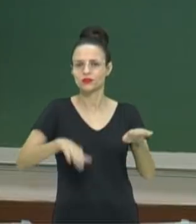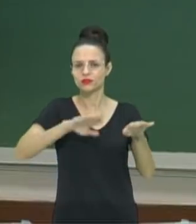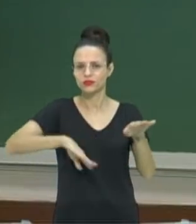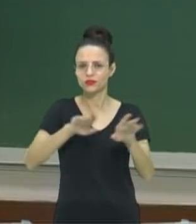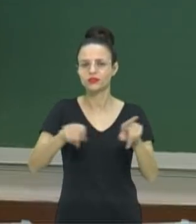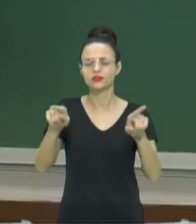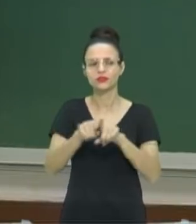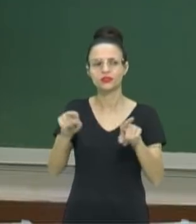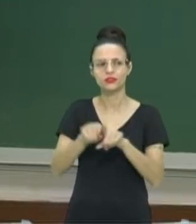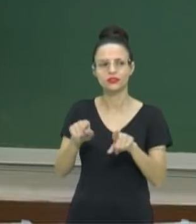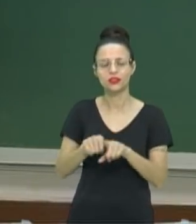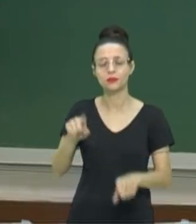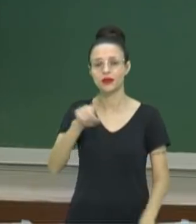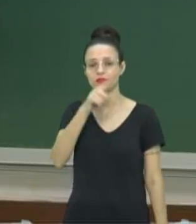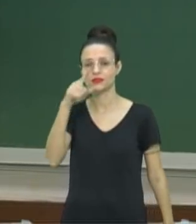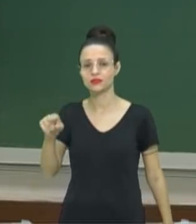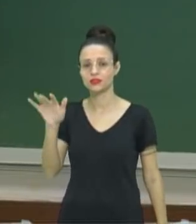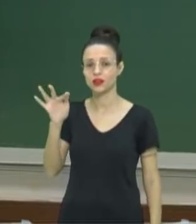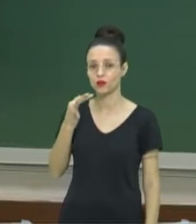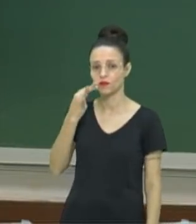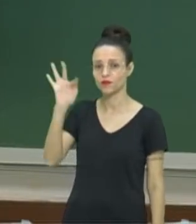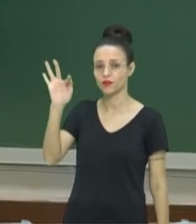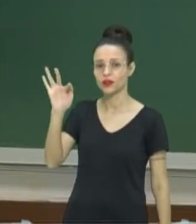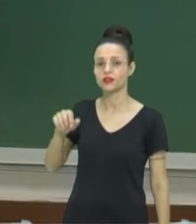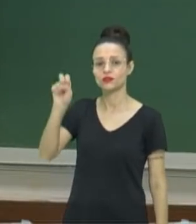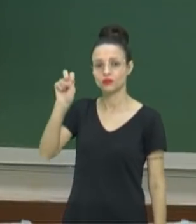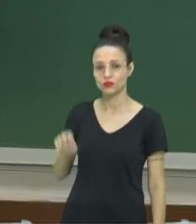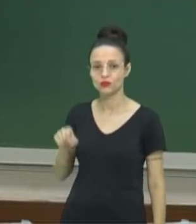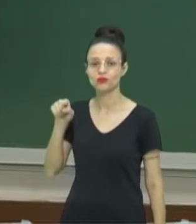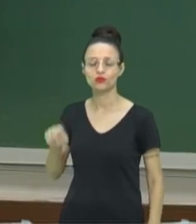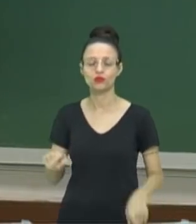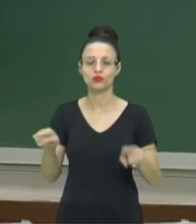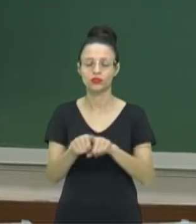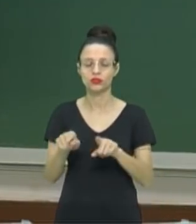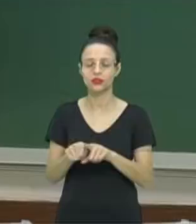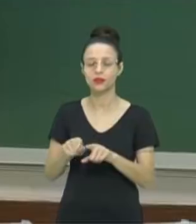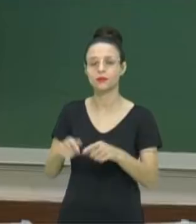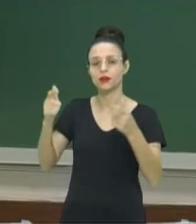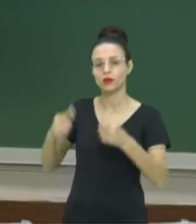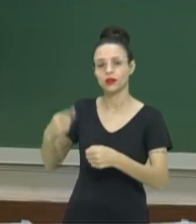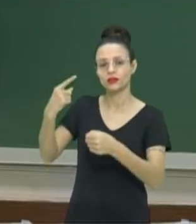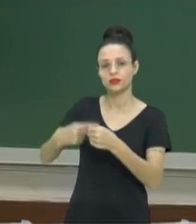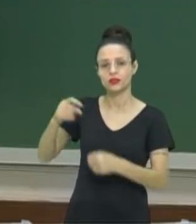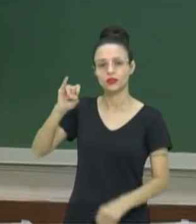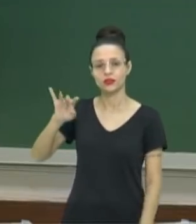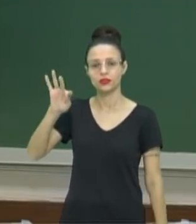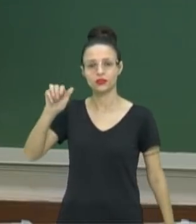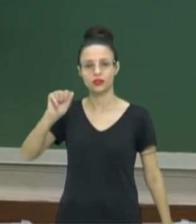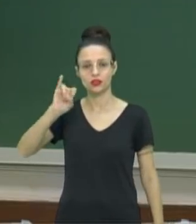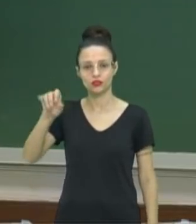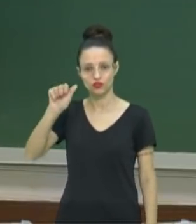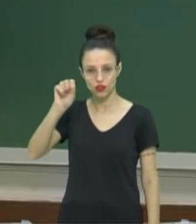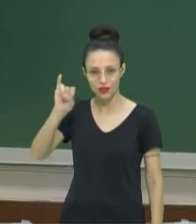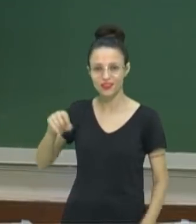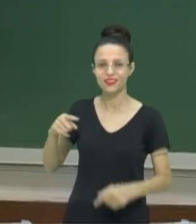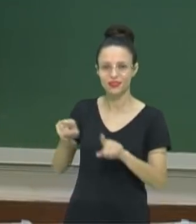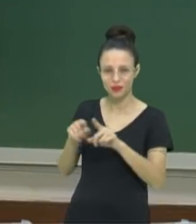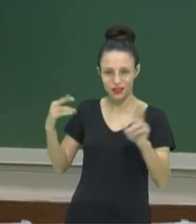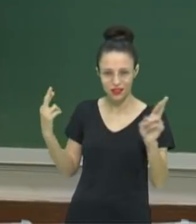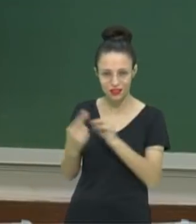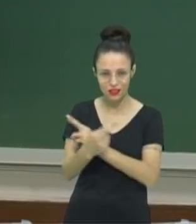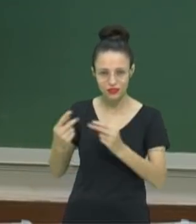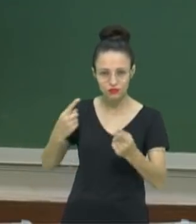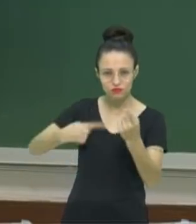São Francisco do Sul e de Itajaí, que são importantes portos para escoar toda essa produção. Então, lembram da relação lá